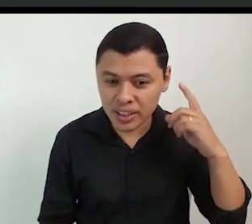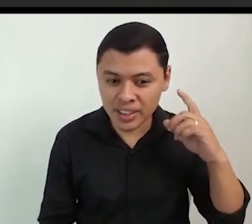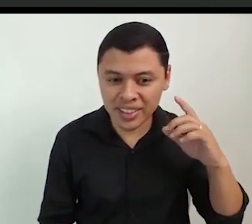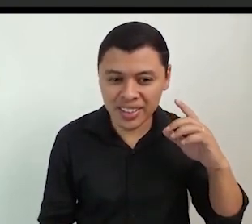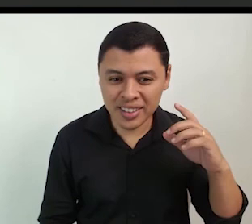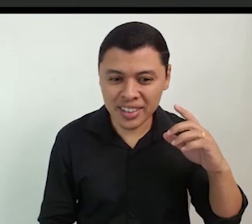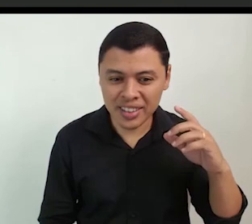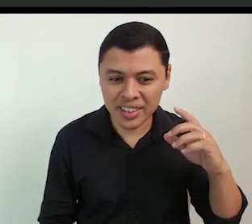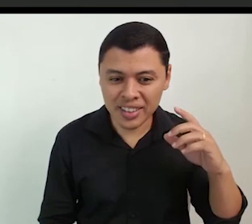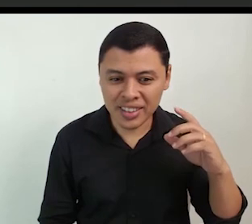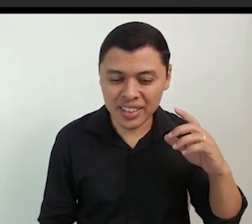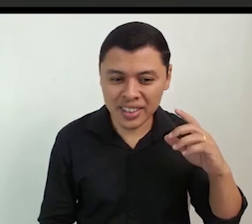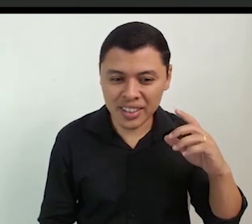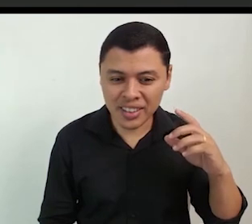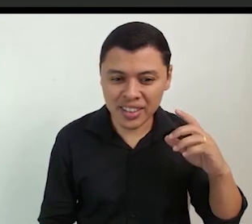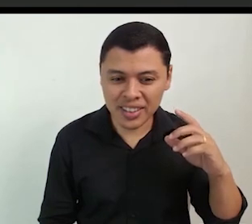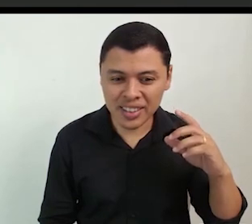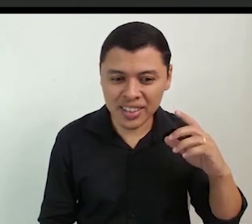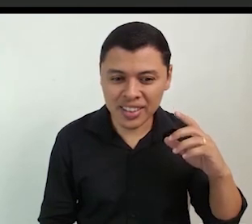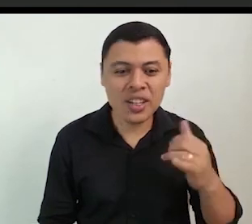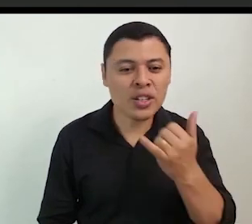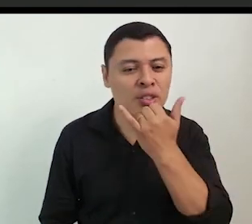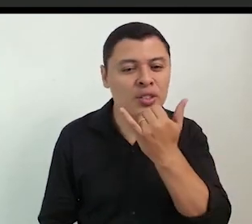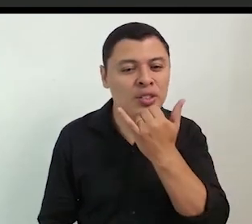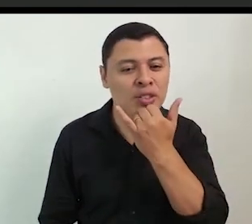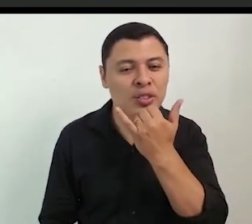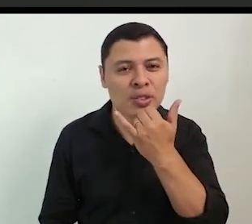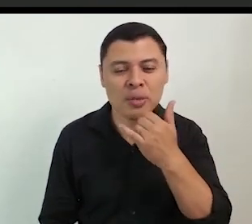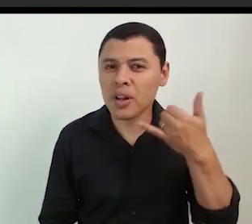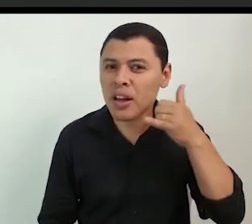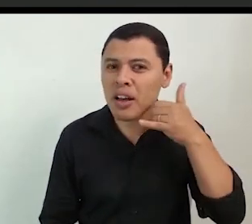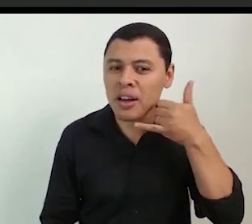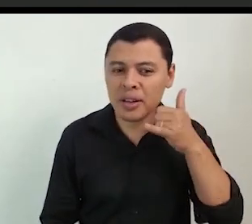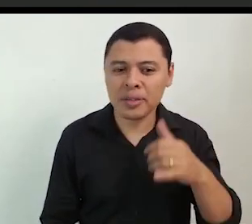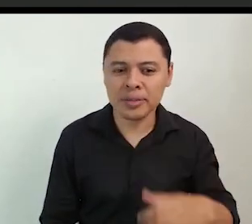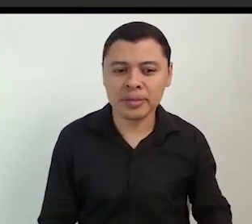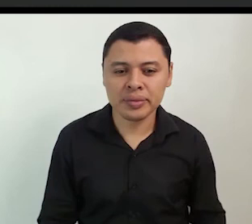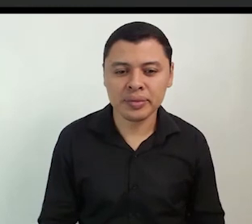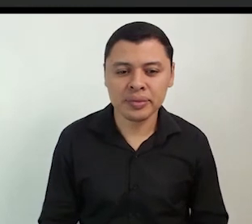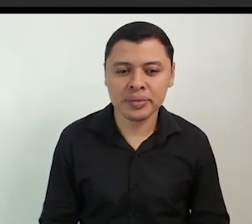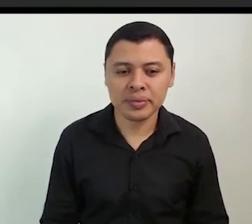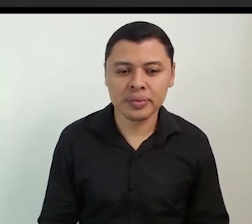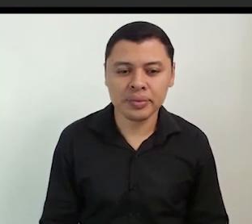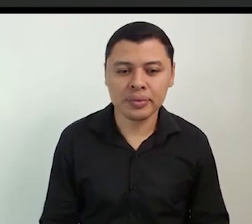e agora a gente... Desculpa, gente. Imagina. E